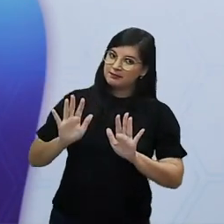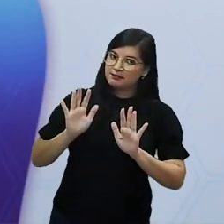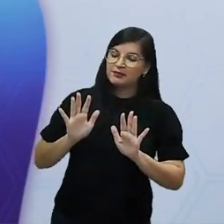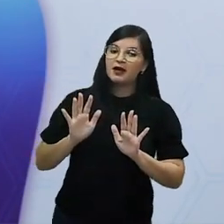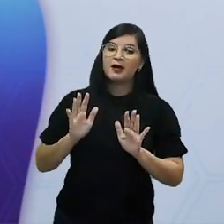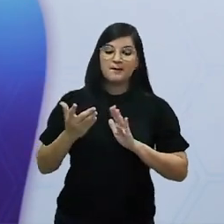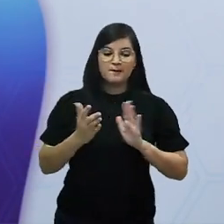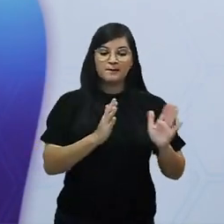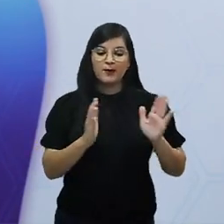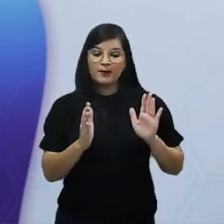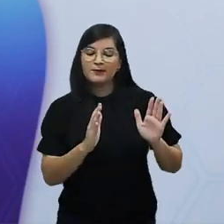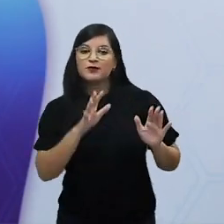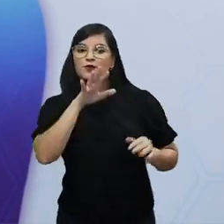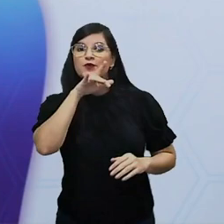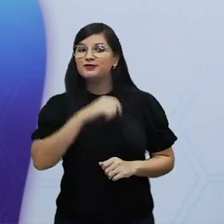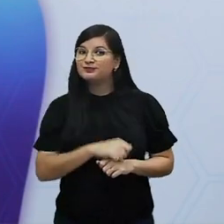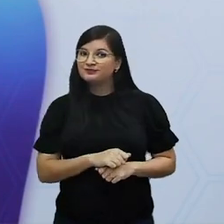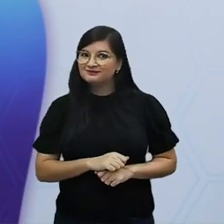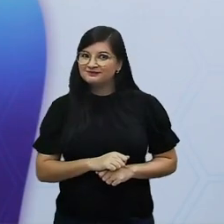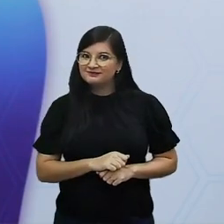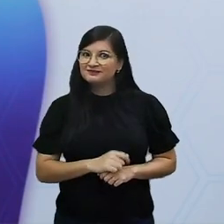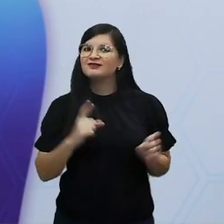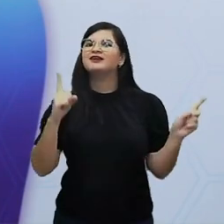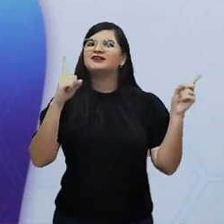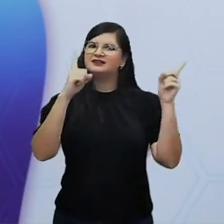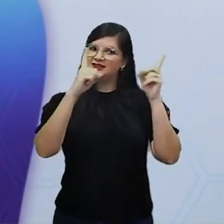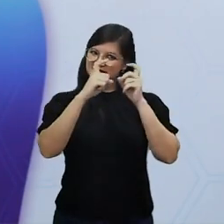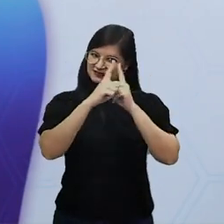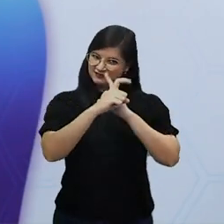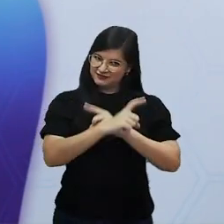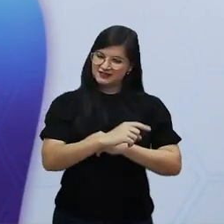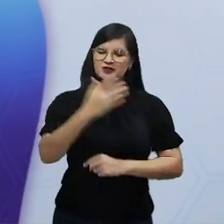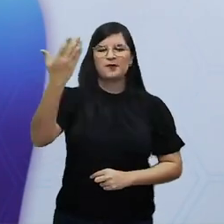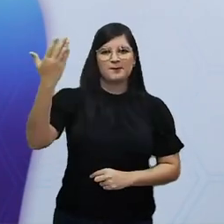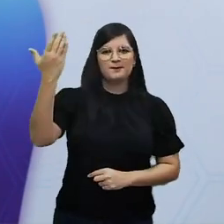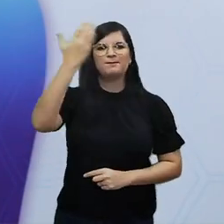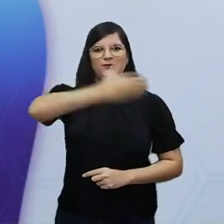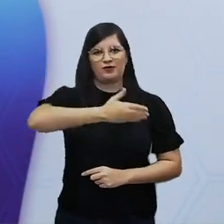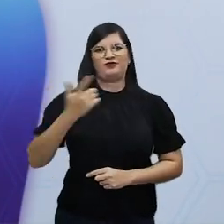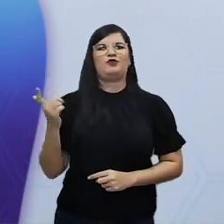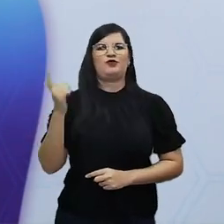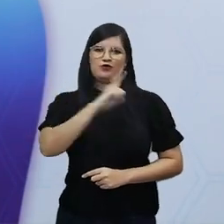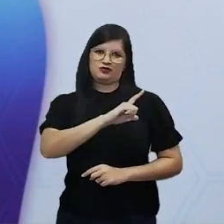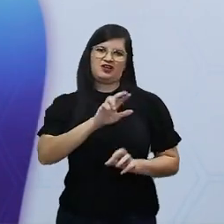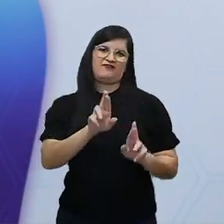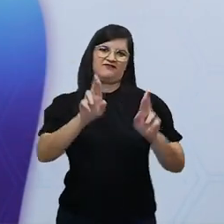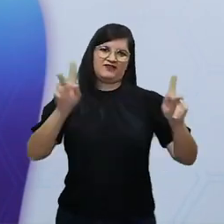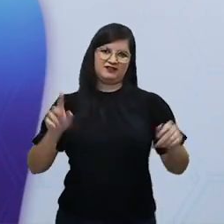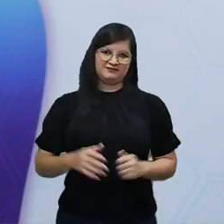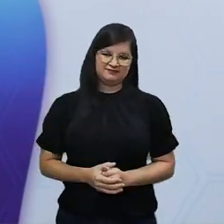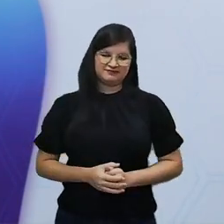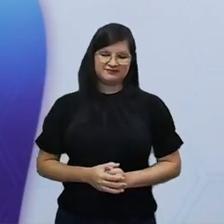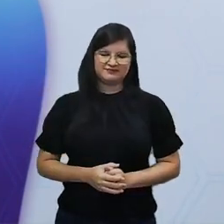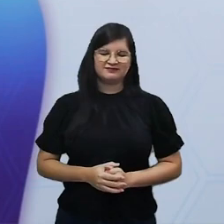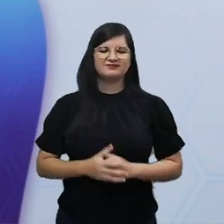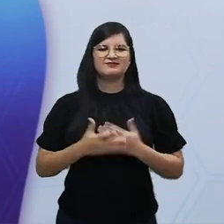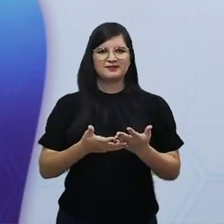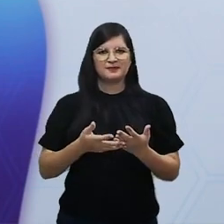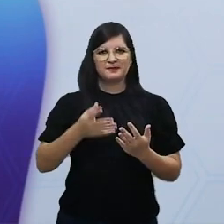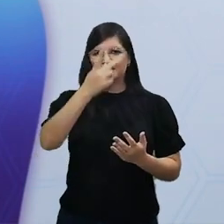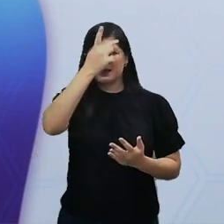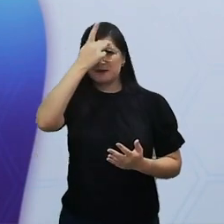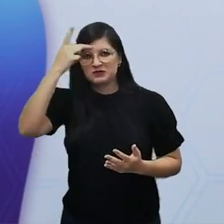ver você ser bom no momento ruim. Aí é onde se prova se você realmente vai conseguir fazer algo diferente. Então, quando ninguém mais